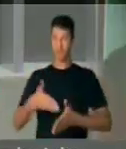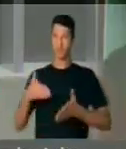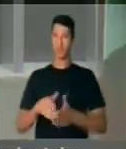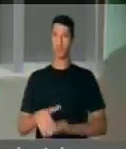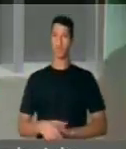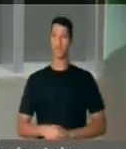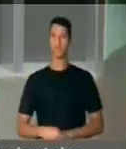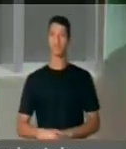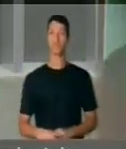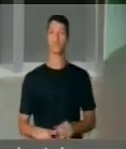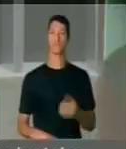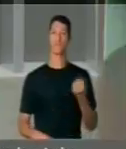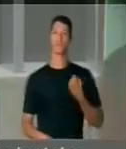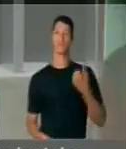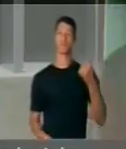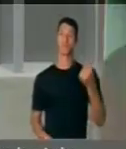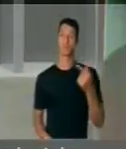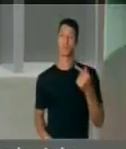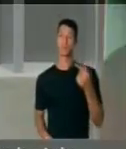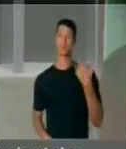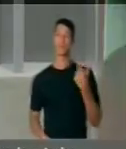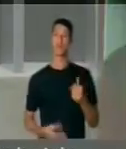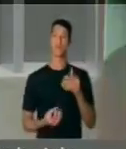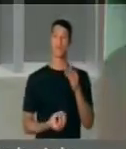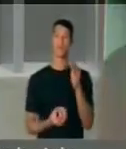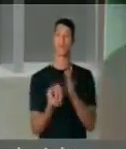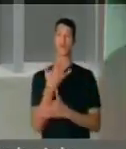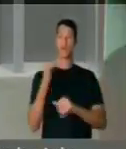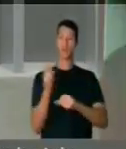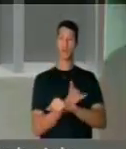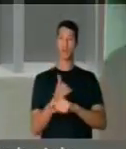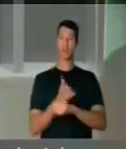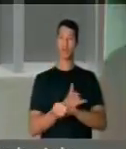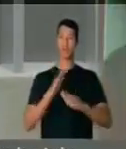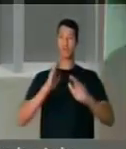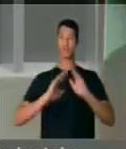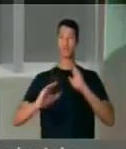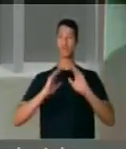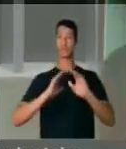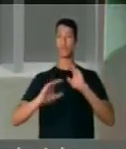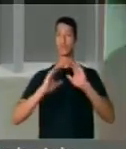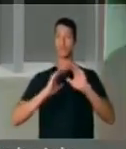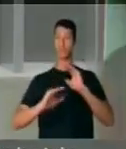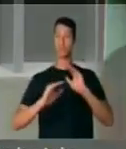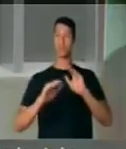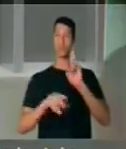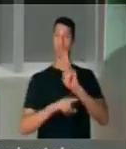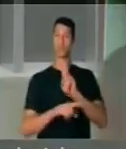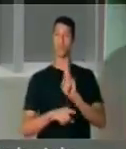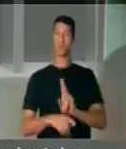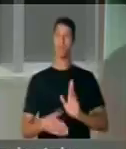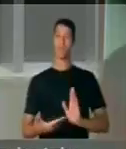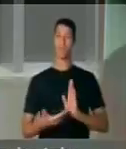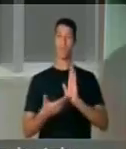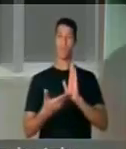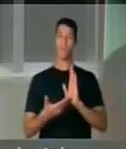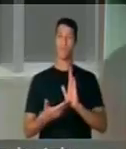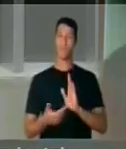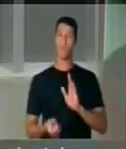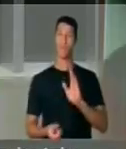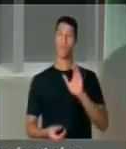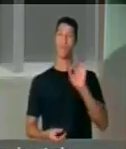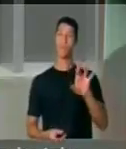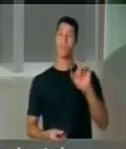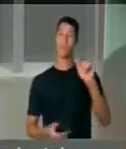enfrentar. Número 7, vamos criar estratégias de comunicação em defesa da casa.